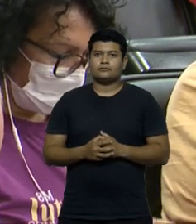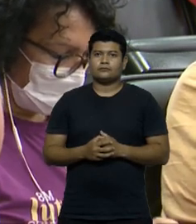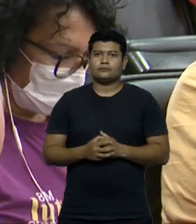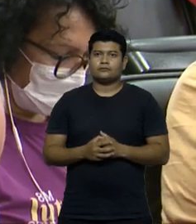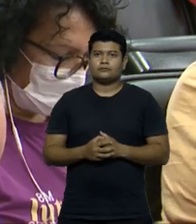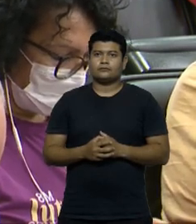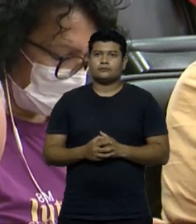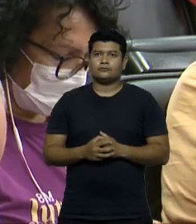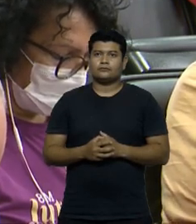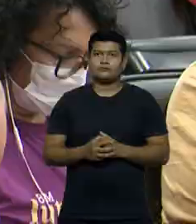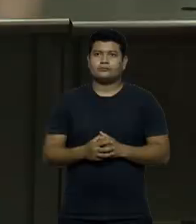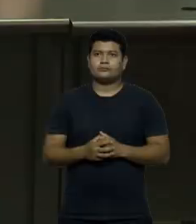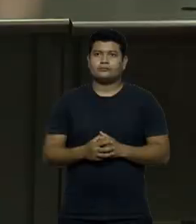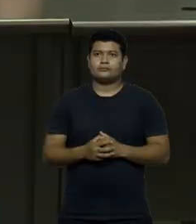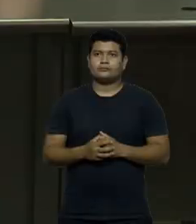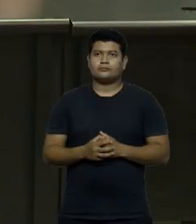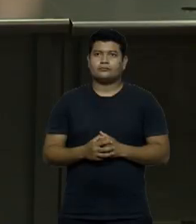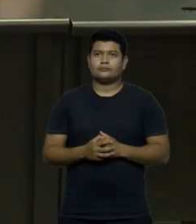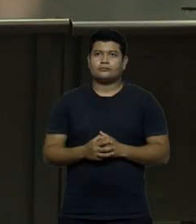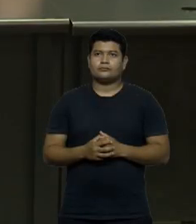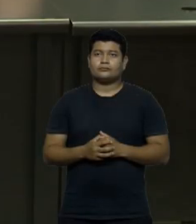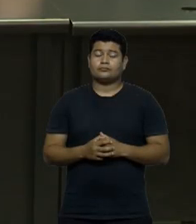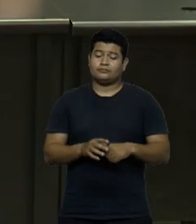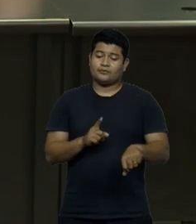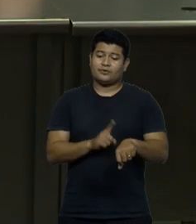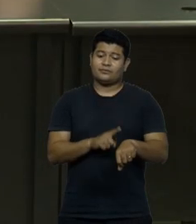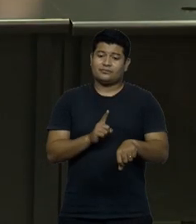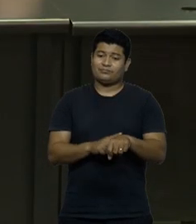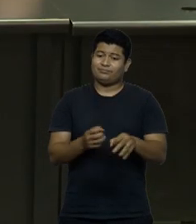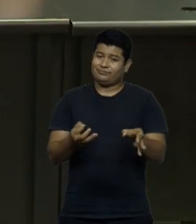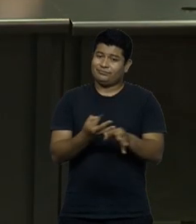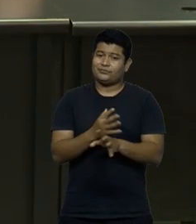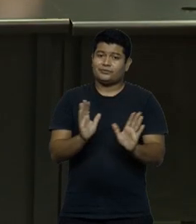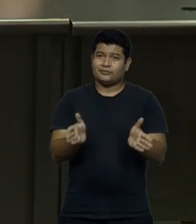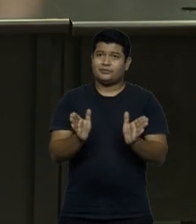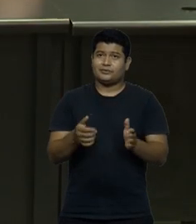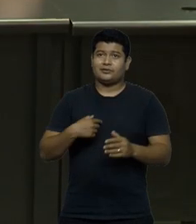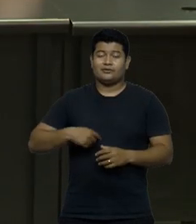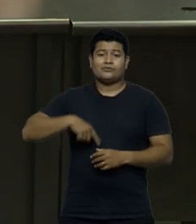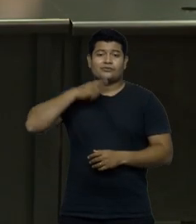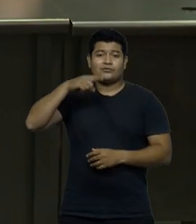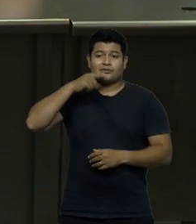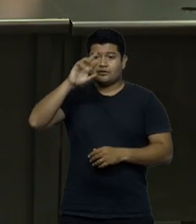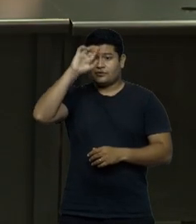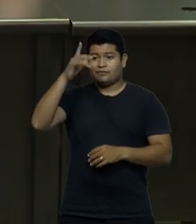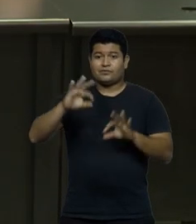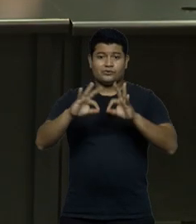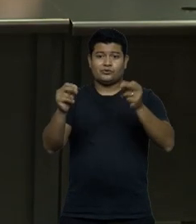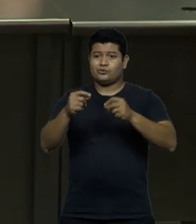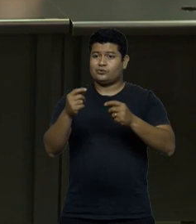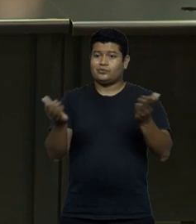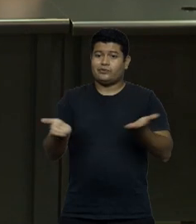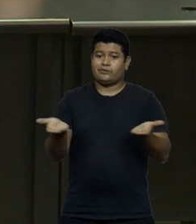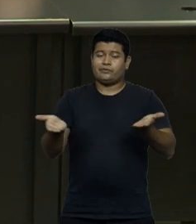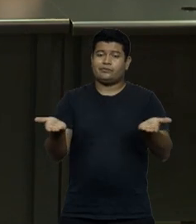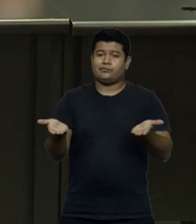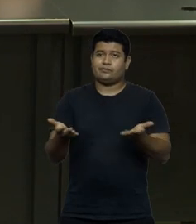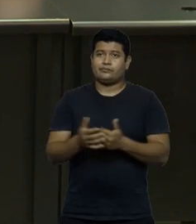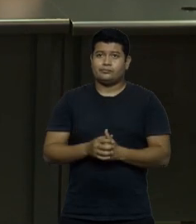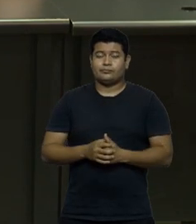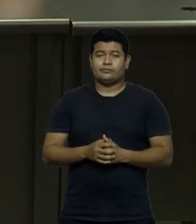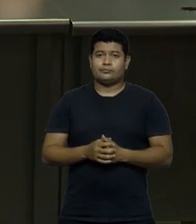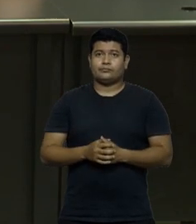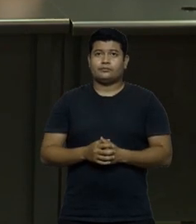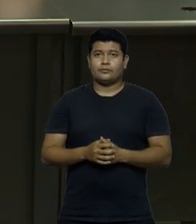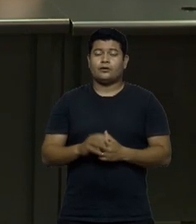Então pessoal não são com o tempo aqui né então assim nós não vamos resolver todas as questões aqui eu vou